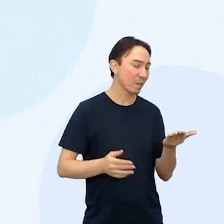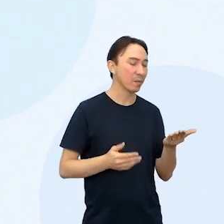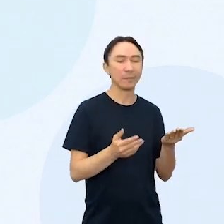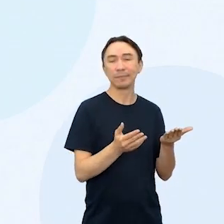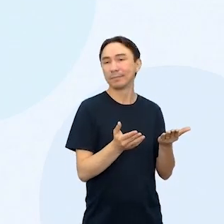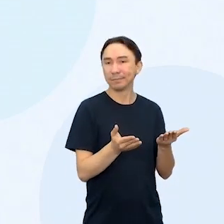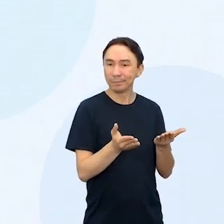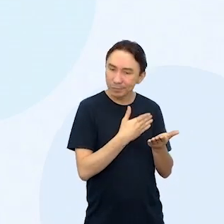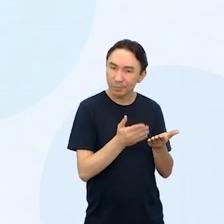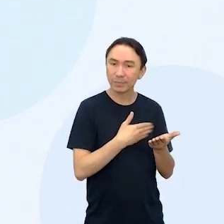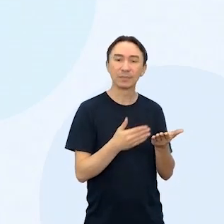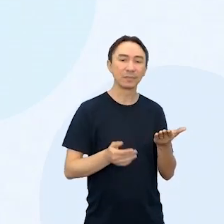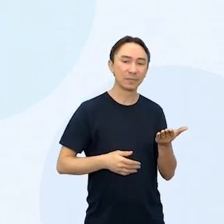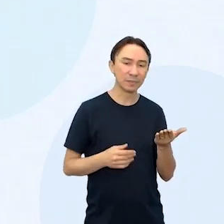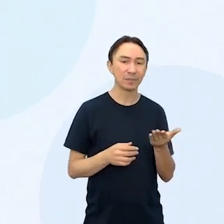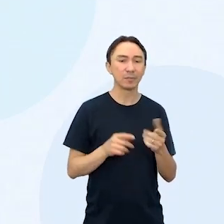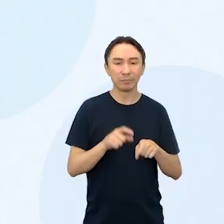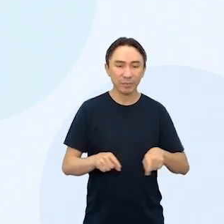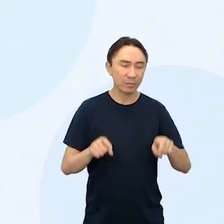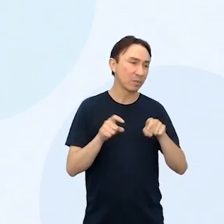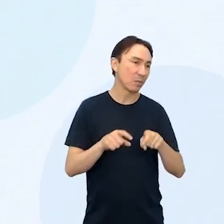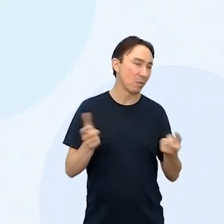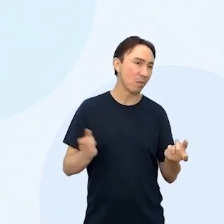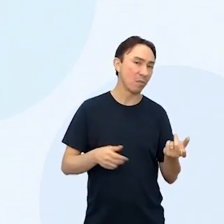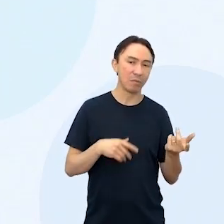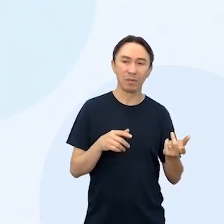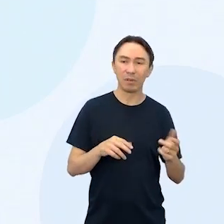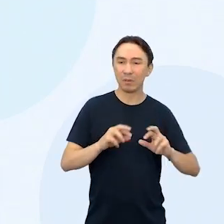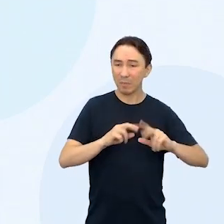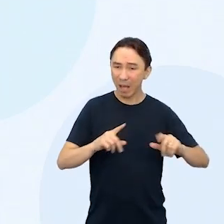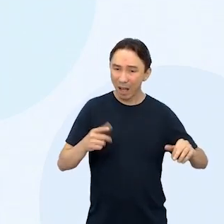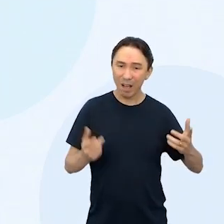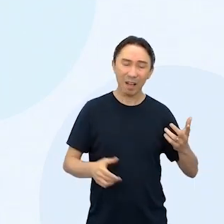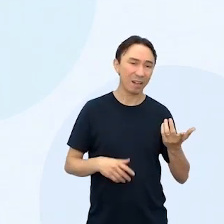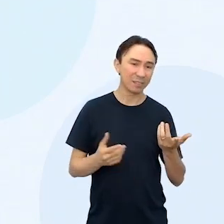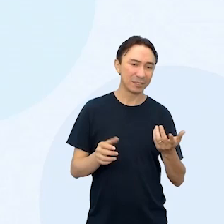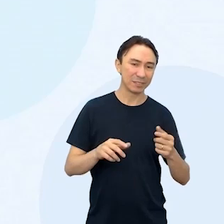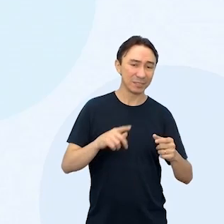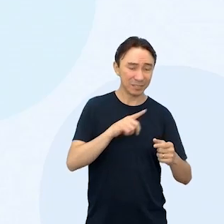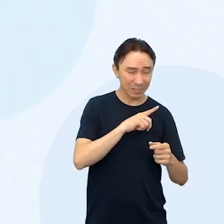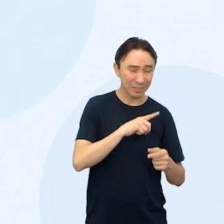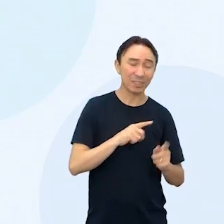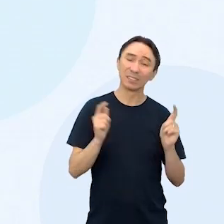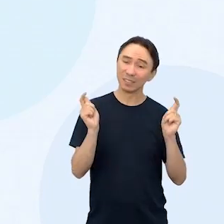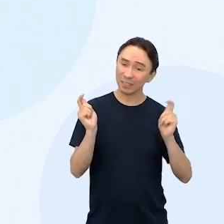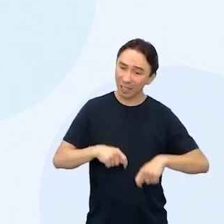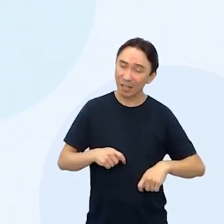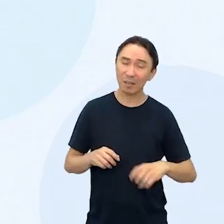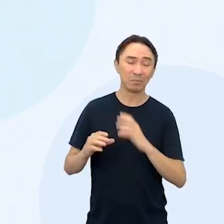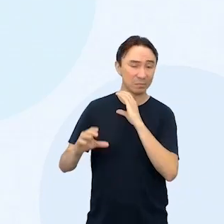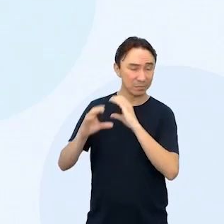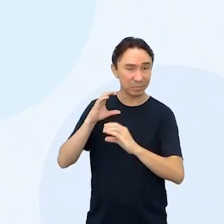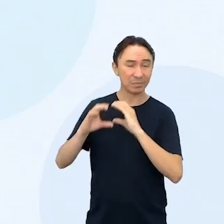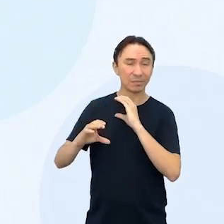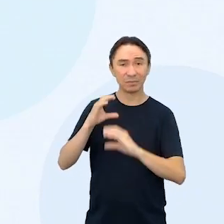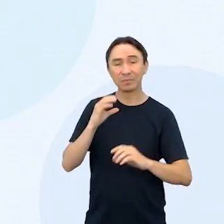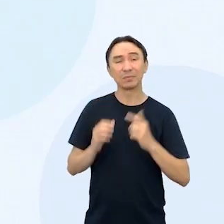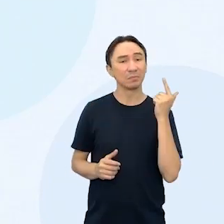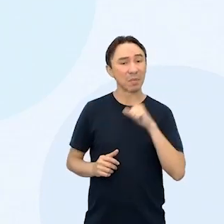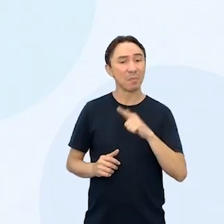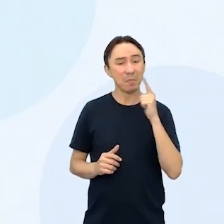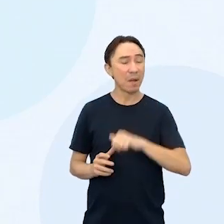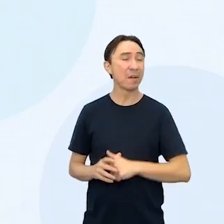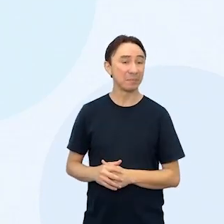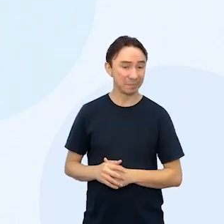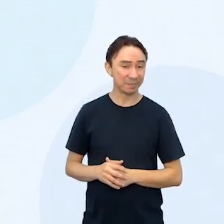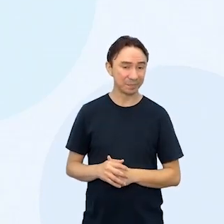computador. São algumas estratégias que nós podemos utilizar para garantir que a comunicação ocorra de forma assertiva junto a esses